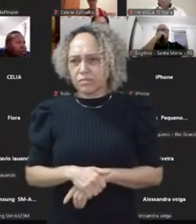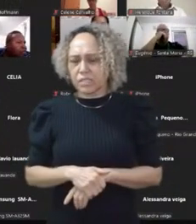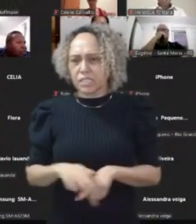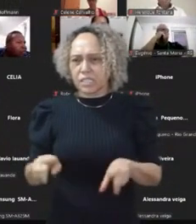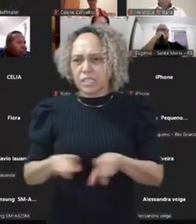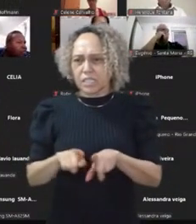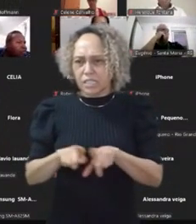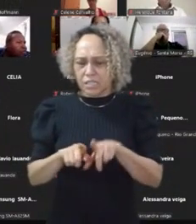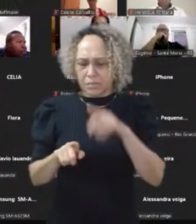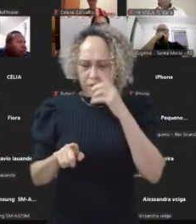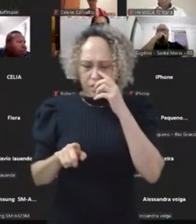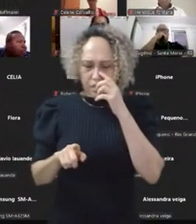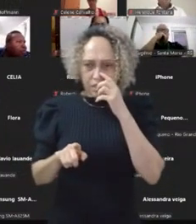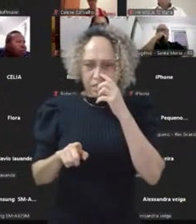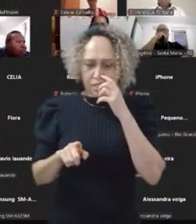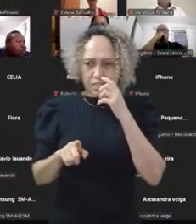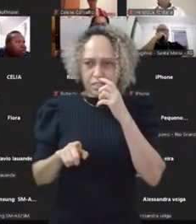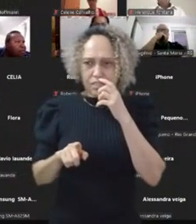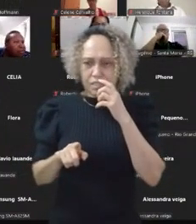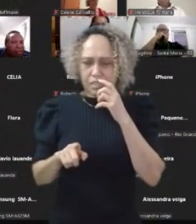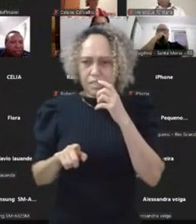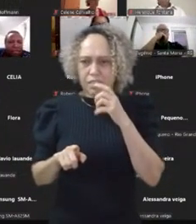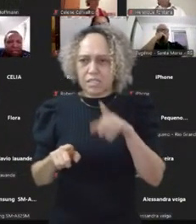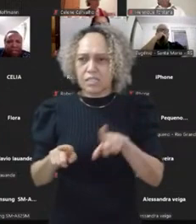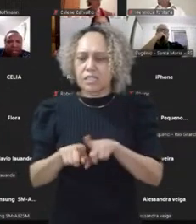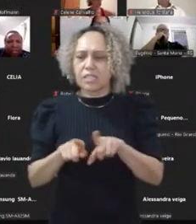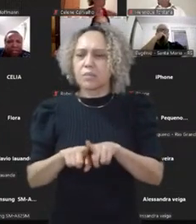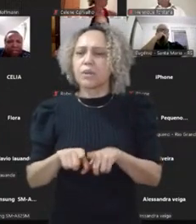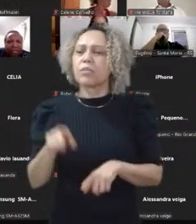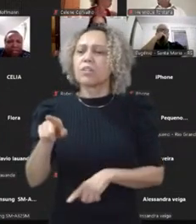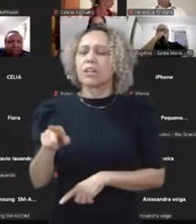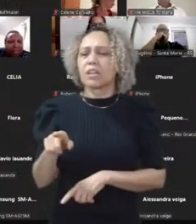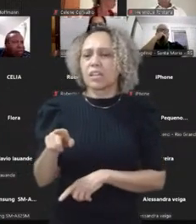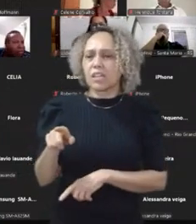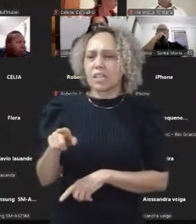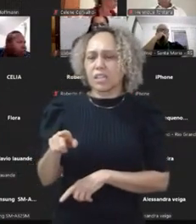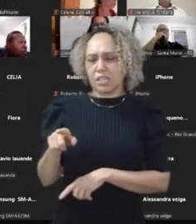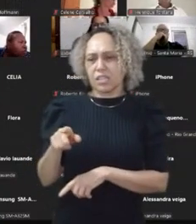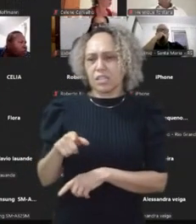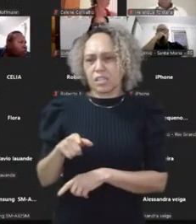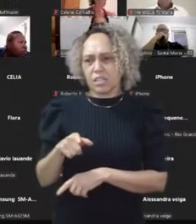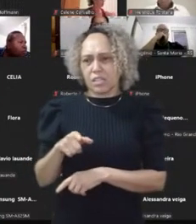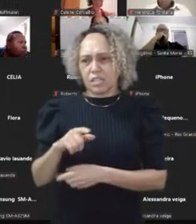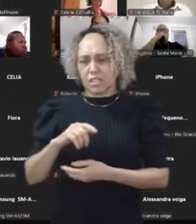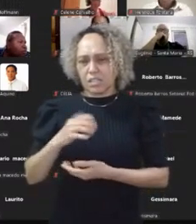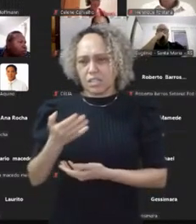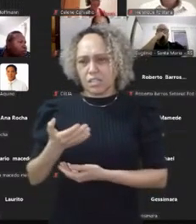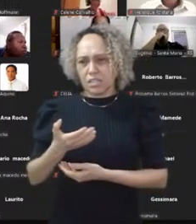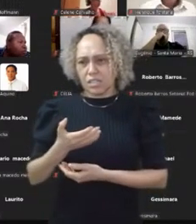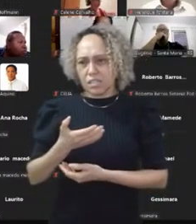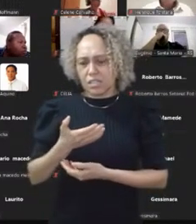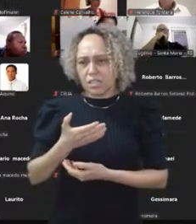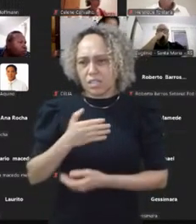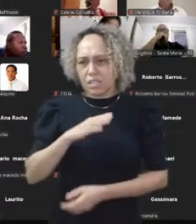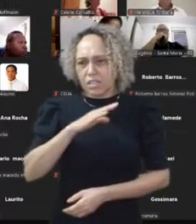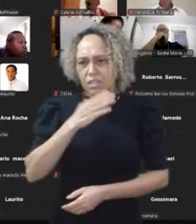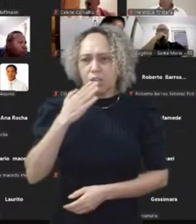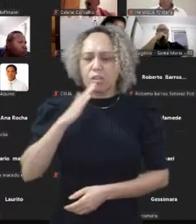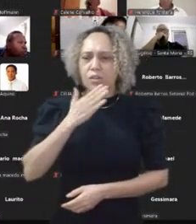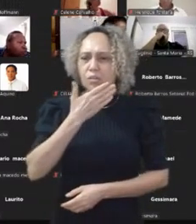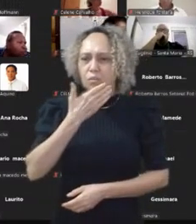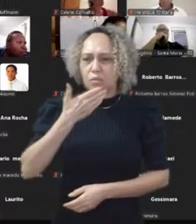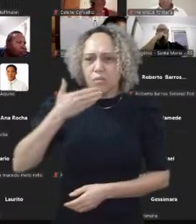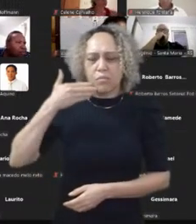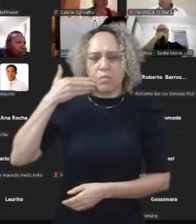né Falei um pouco Ant Coach Mas foi o que o Pablo massal fez no começo da campanha em São Paulo